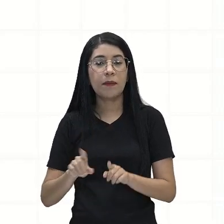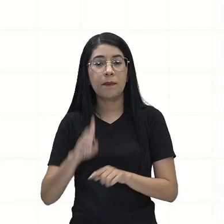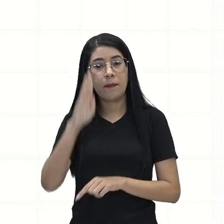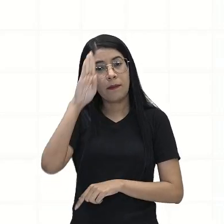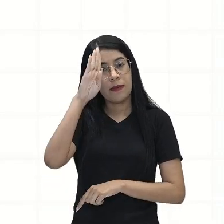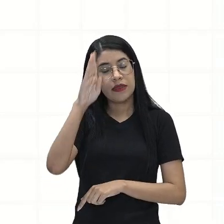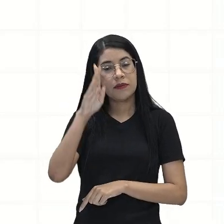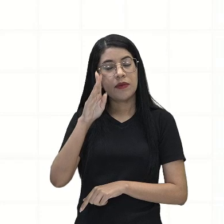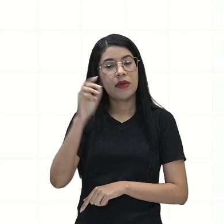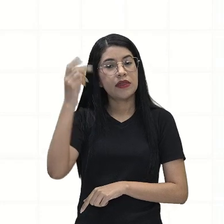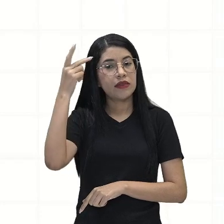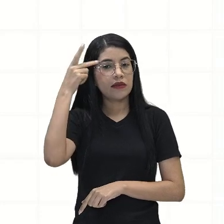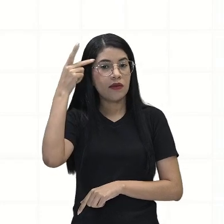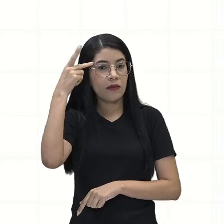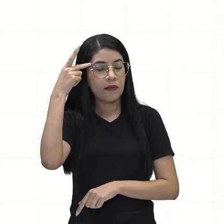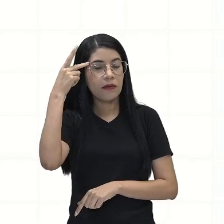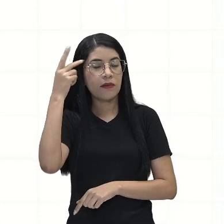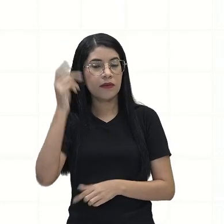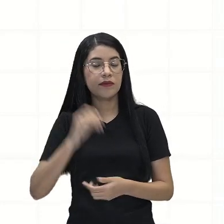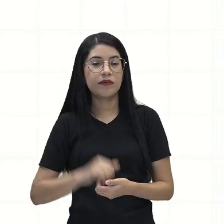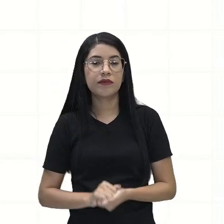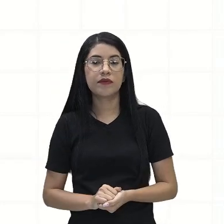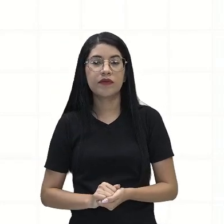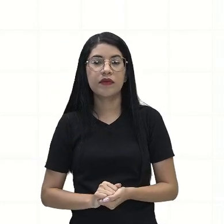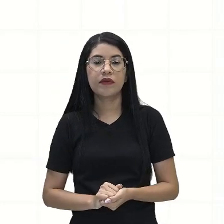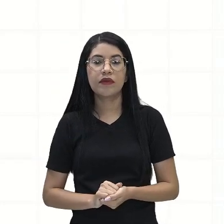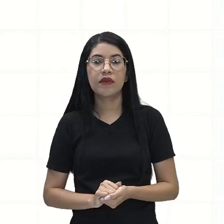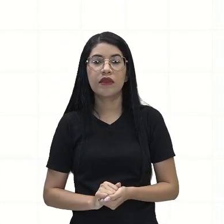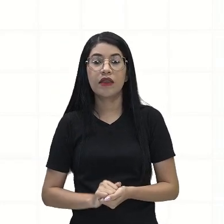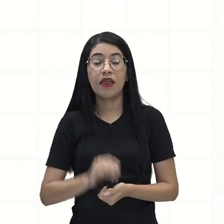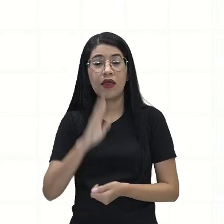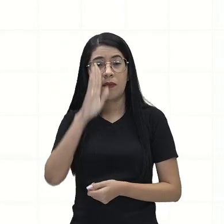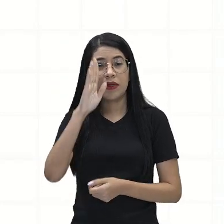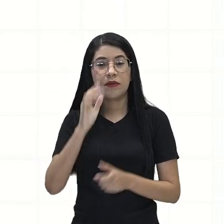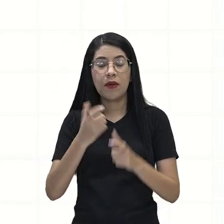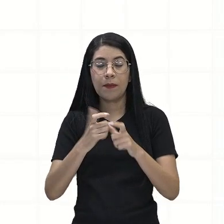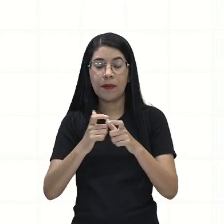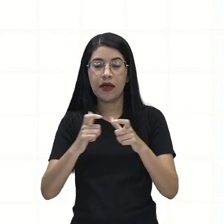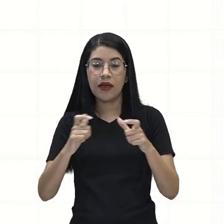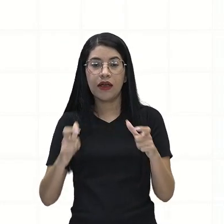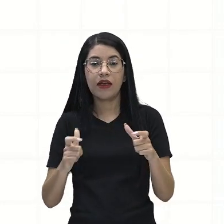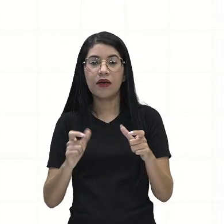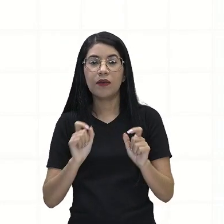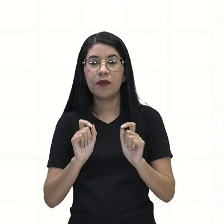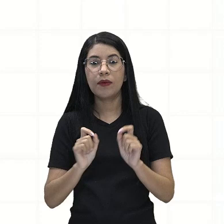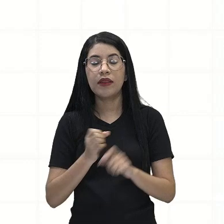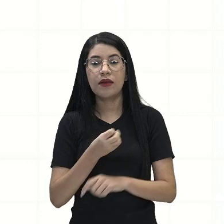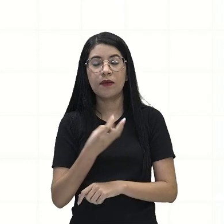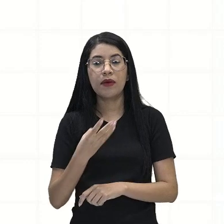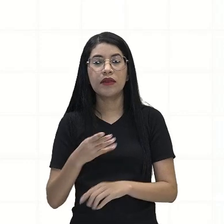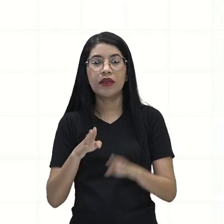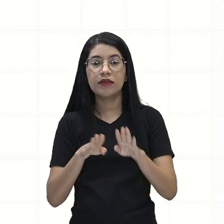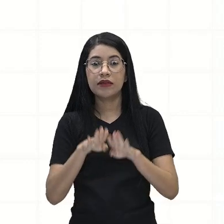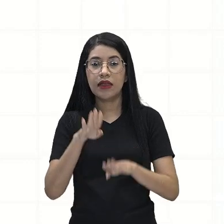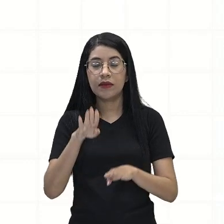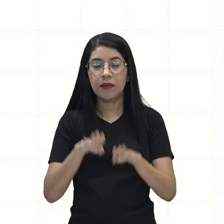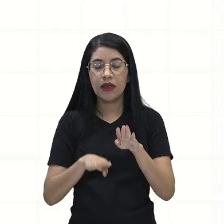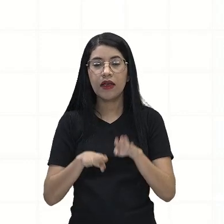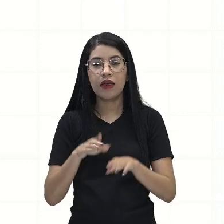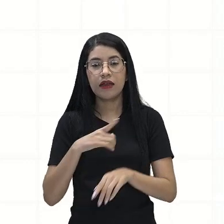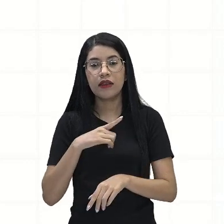São Paulo, né, onde nós vamos ter essa maior quantidade desse tipo